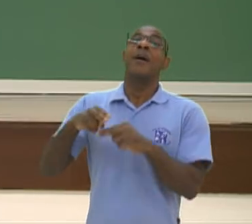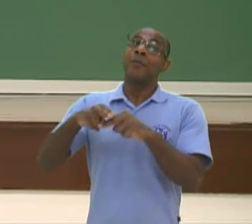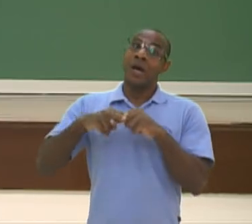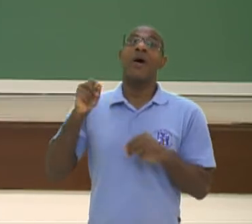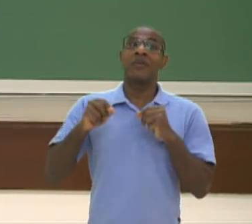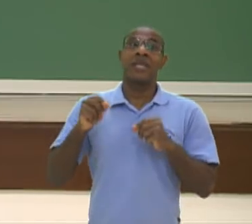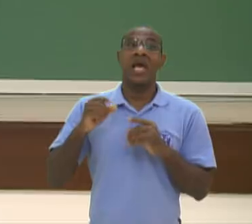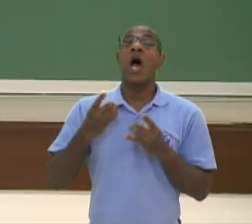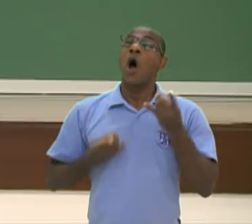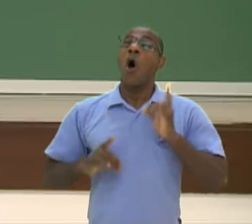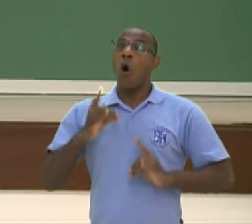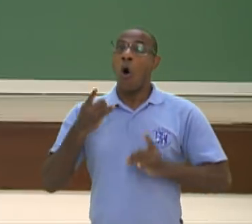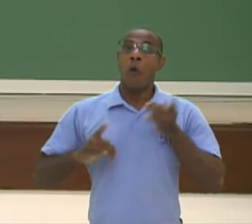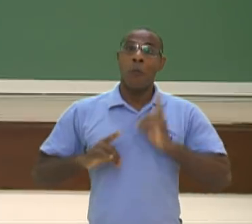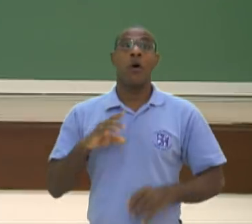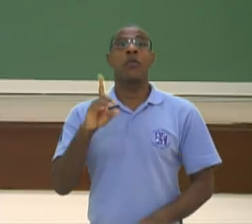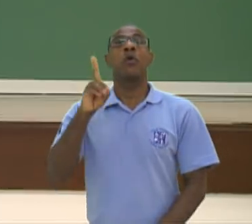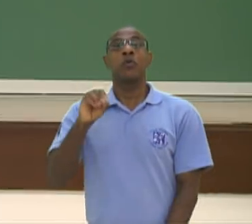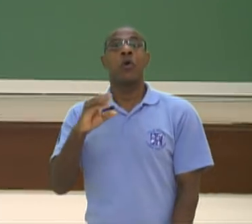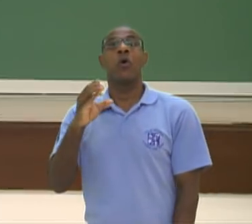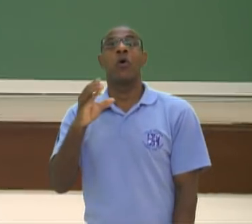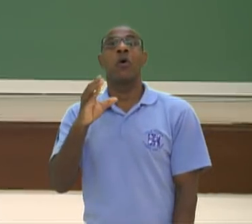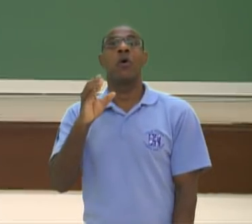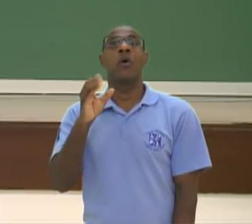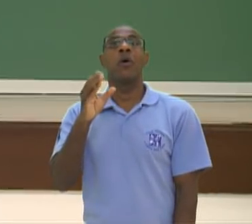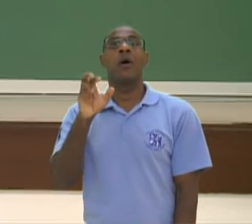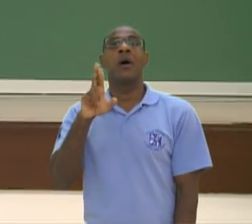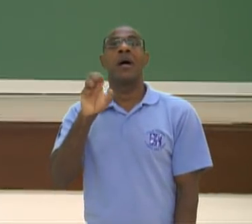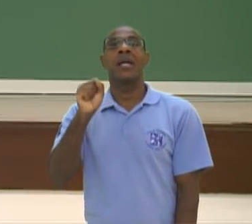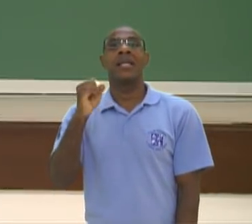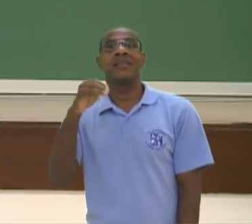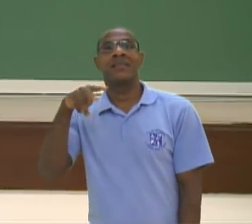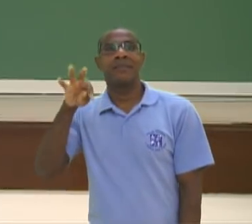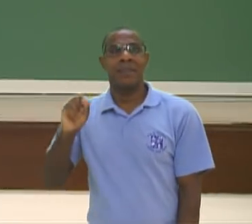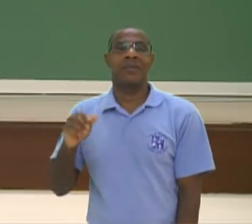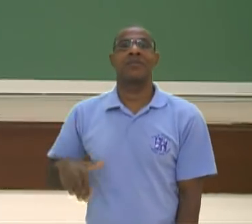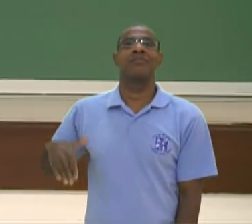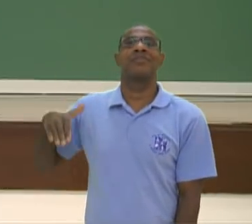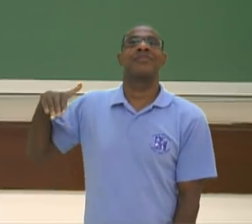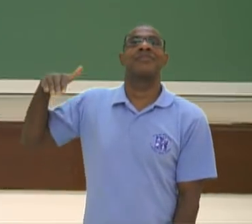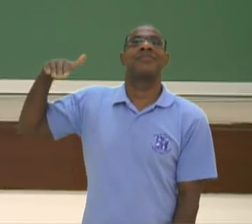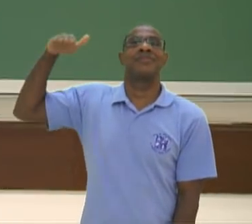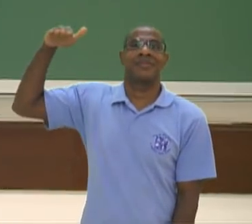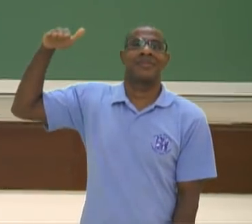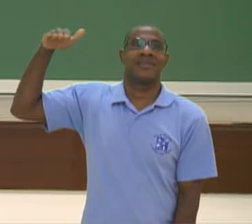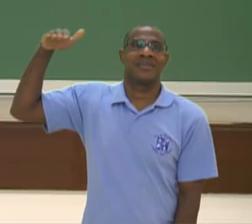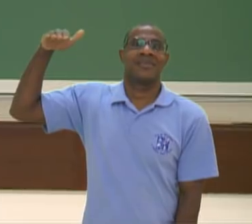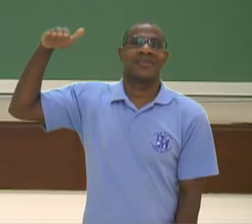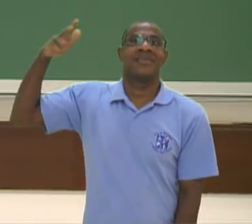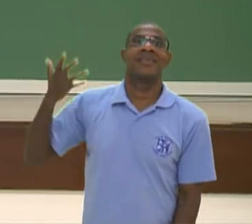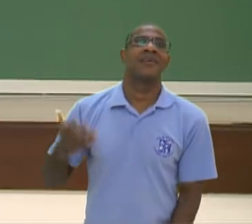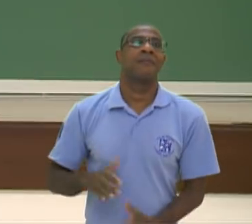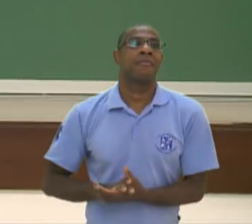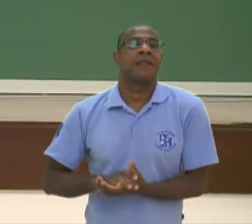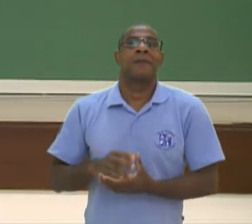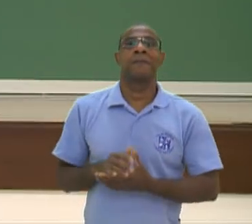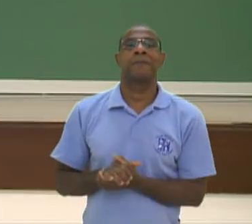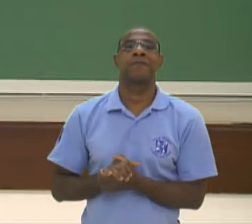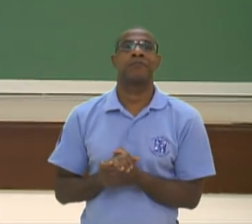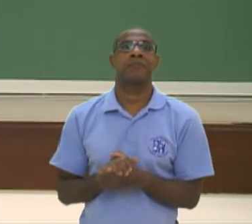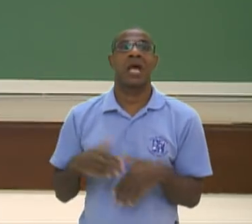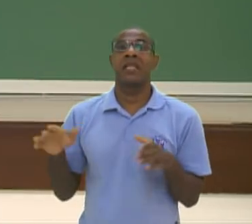um momento da nossa vida, tá? Quando a gente atinge, né, a fase adulta, que esse crescimento ele vai ser